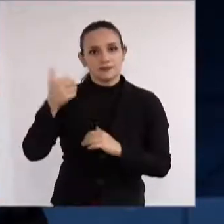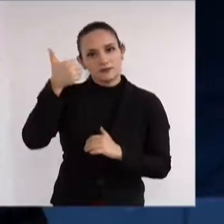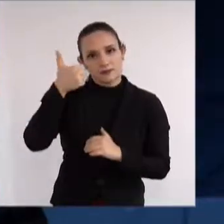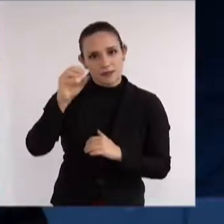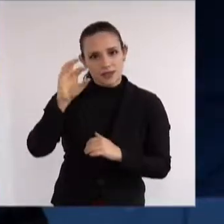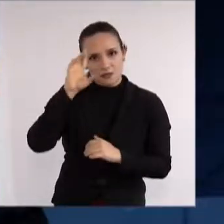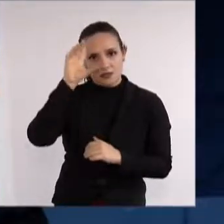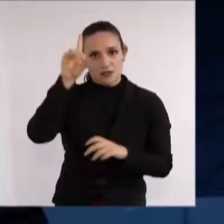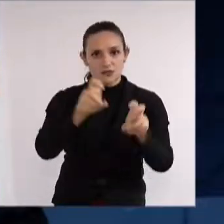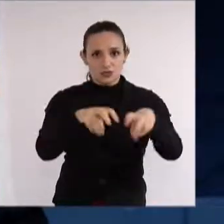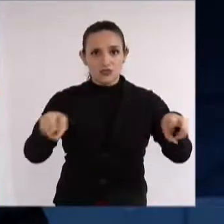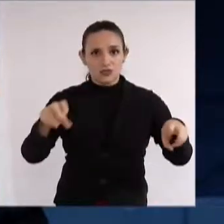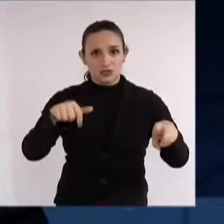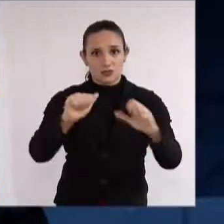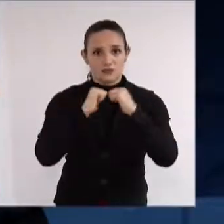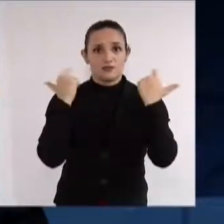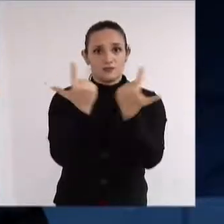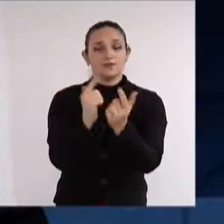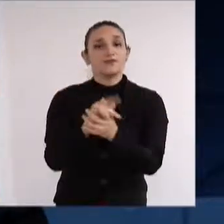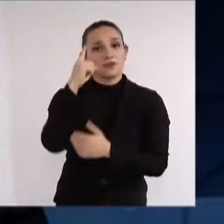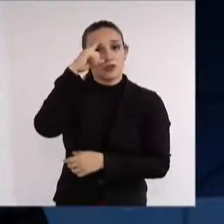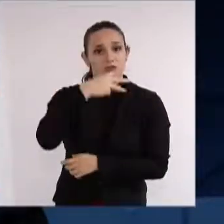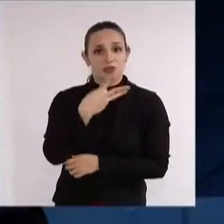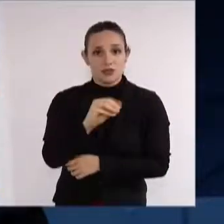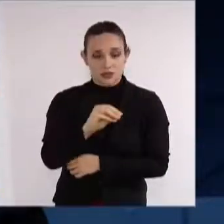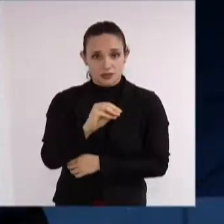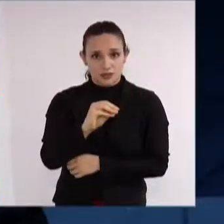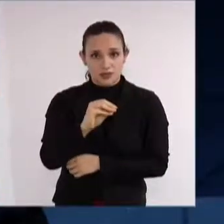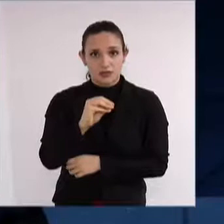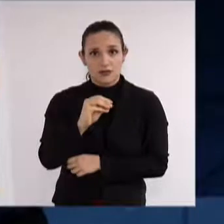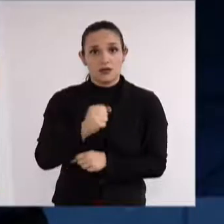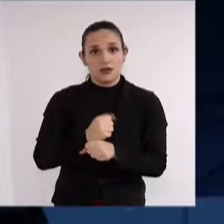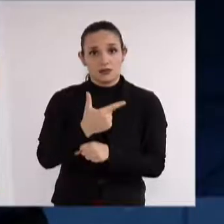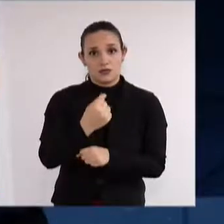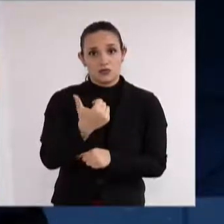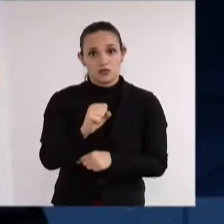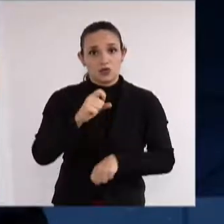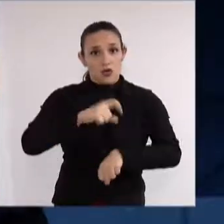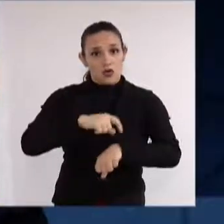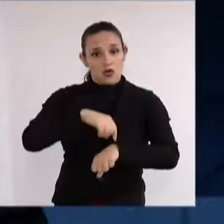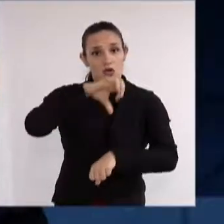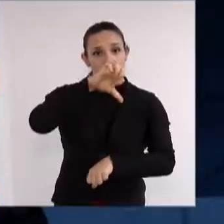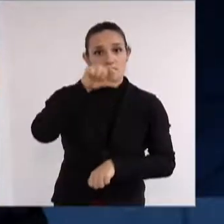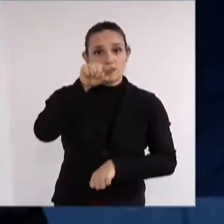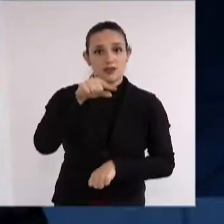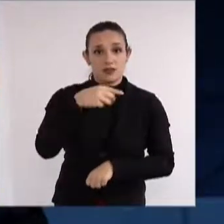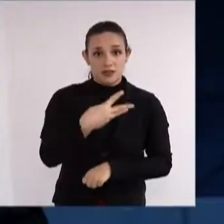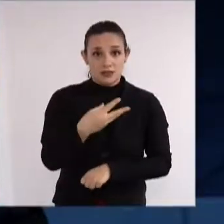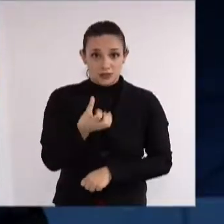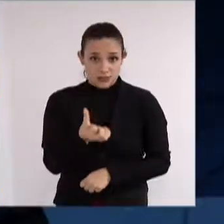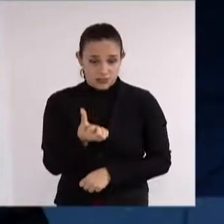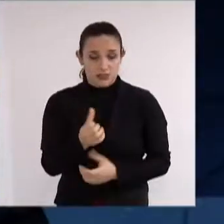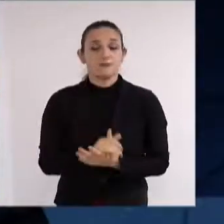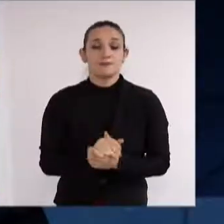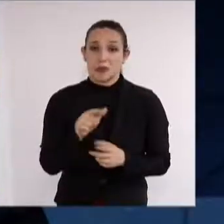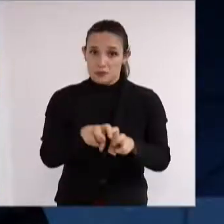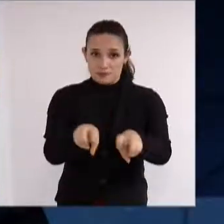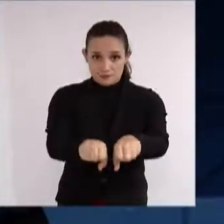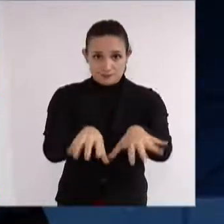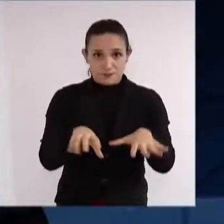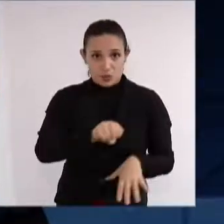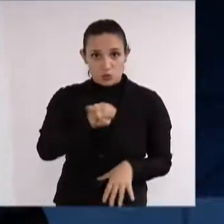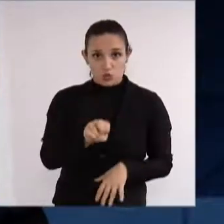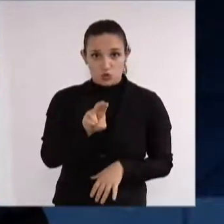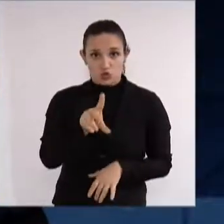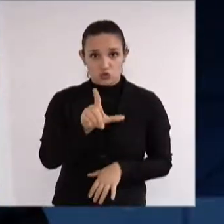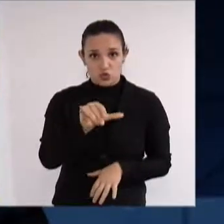Grosso do Sul. Aos 30 dias do mês de maio do ano de 2018, às 9h36, no plenário, o deputado